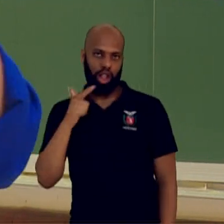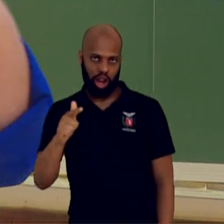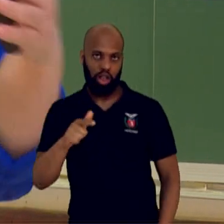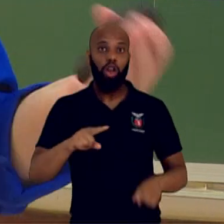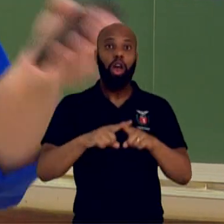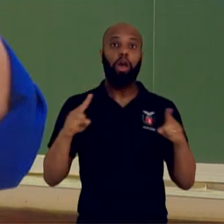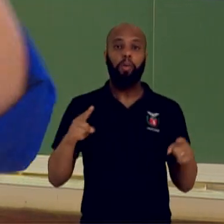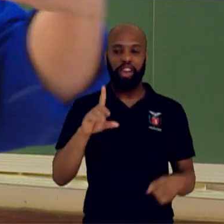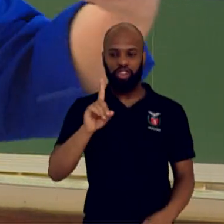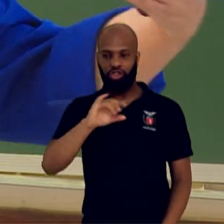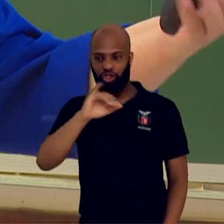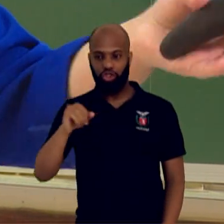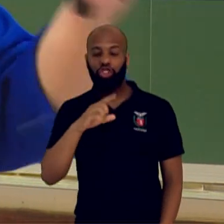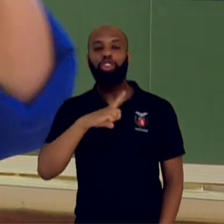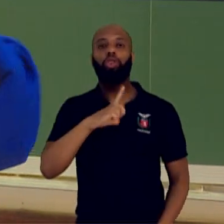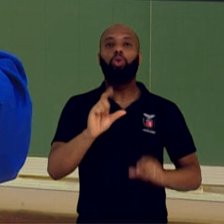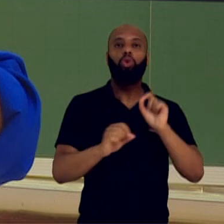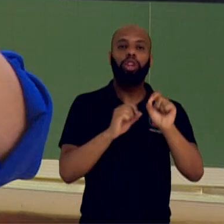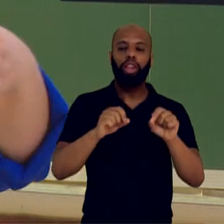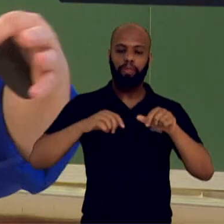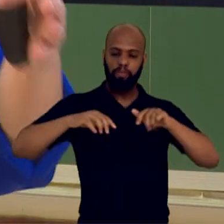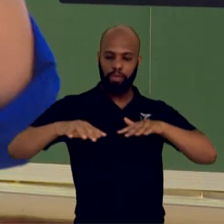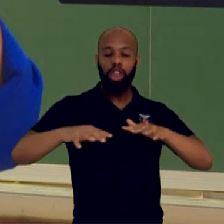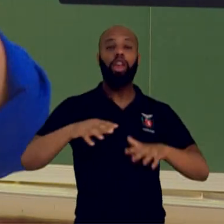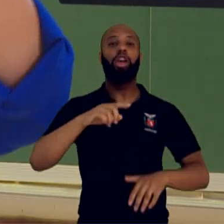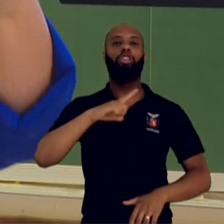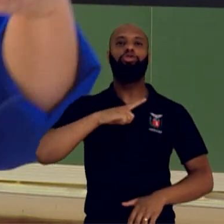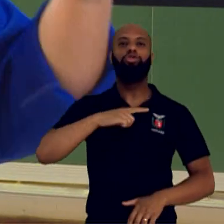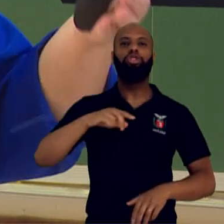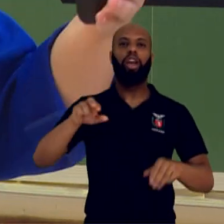né, a letra, e seguiam todo aquele ritmo, todas